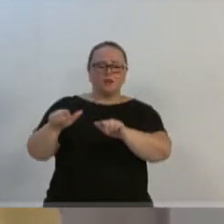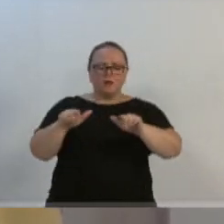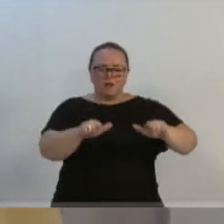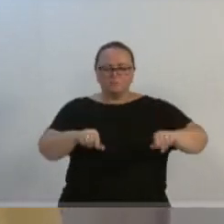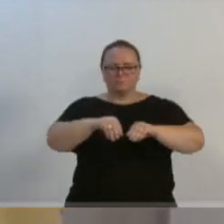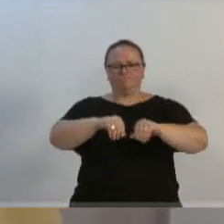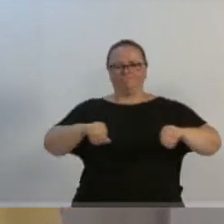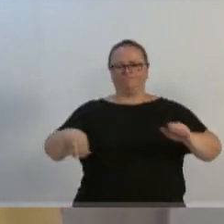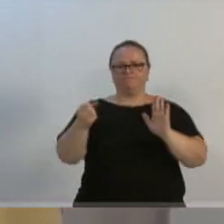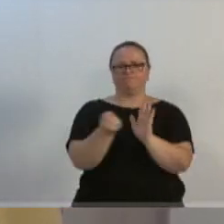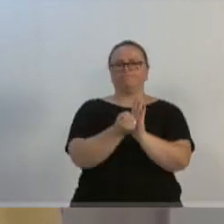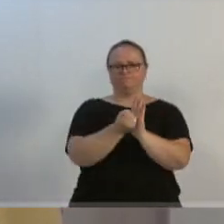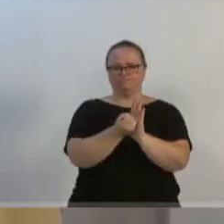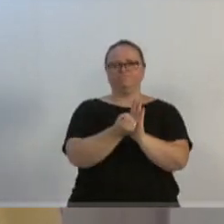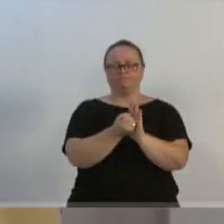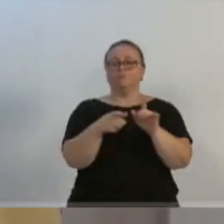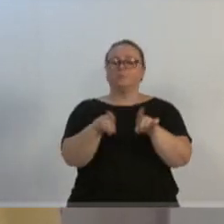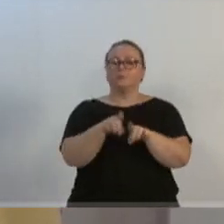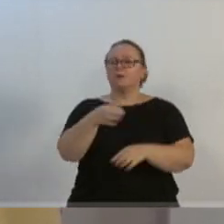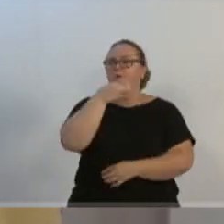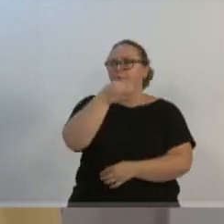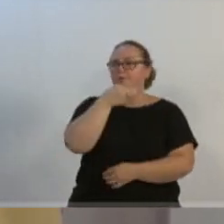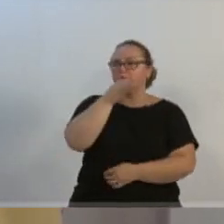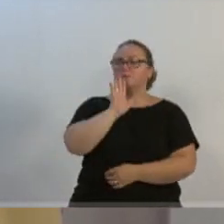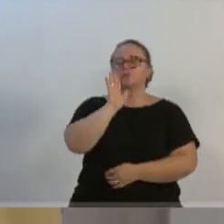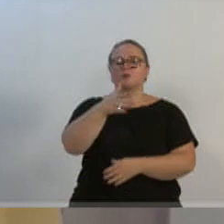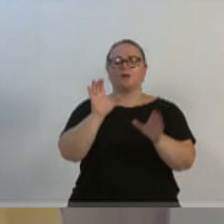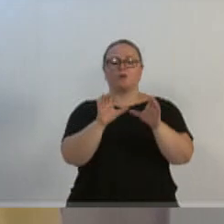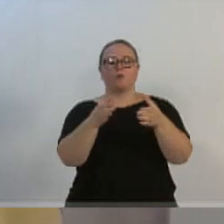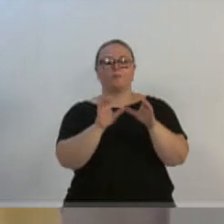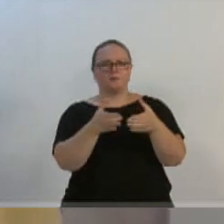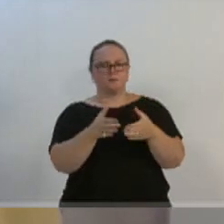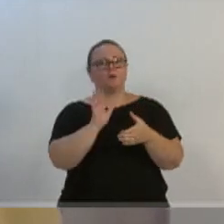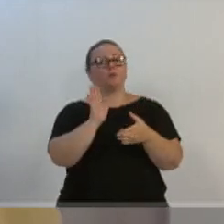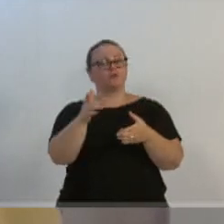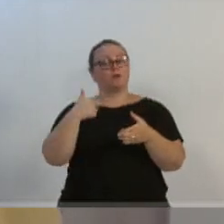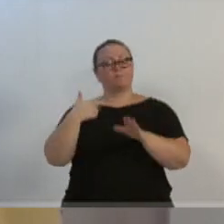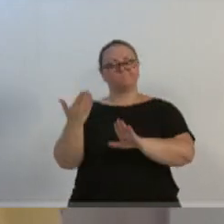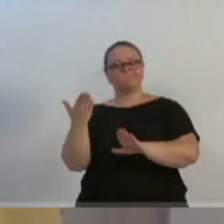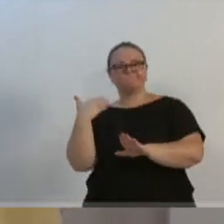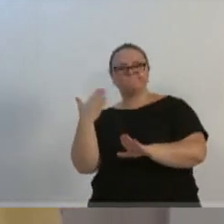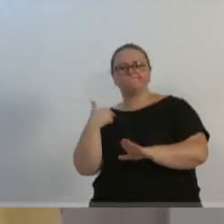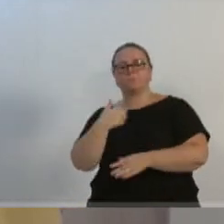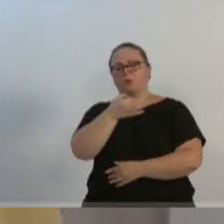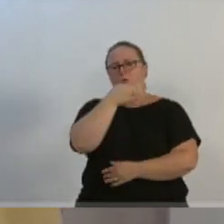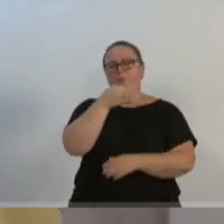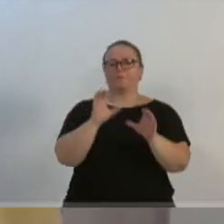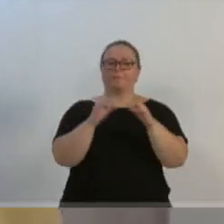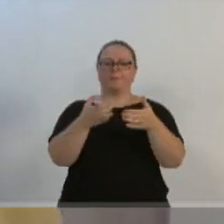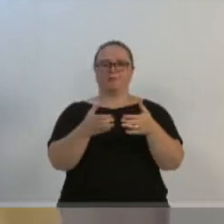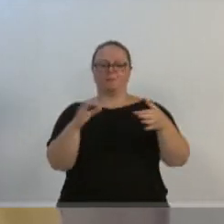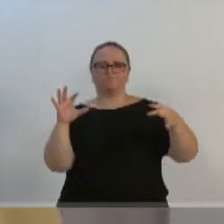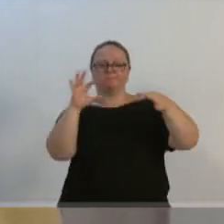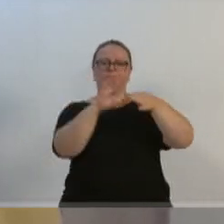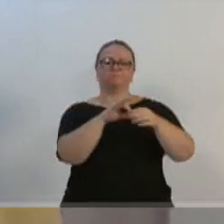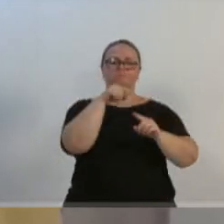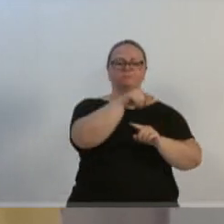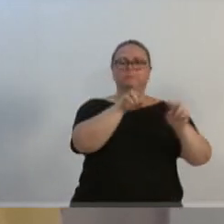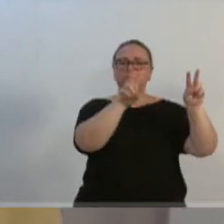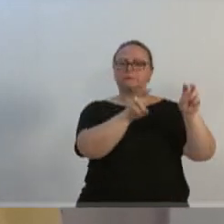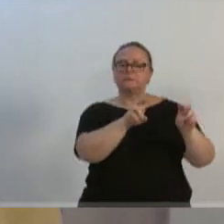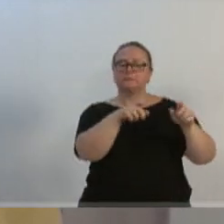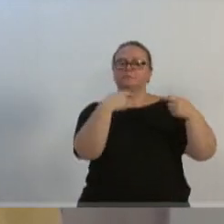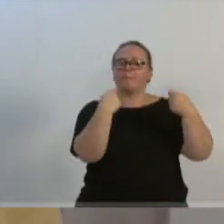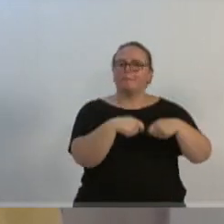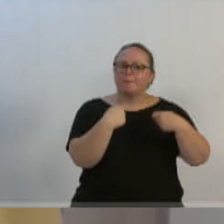Caminha. Foi sugestão também nas comissões, inclusive uma sugestão minha ainda nas comissões, com relação a essa tratativa e a